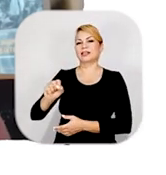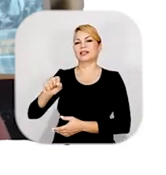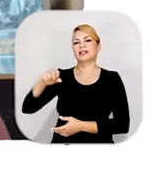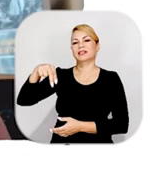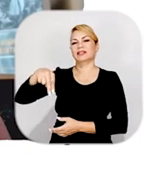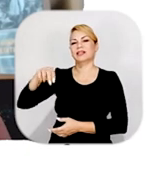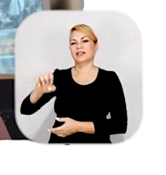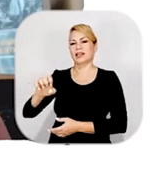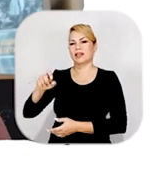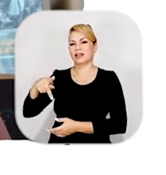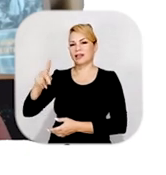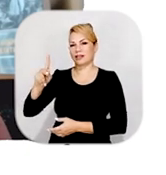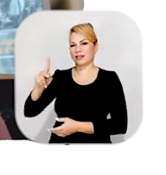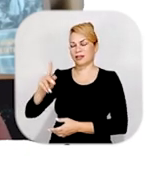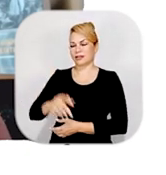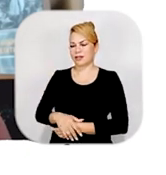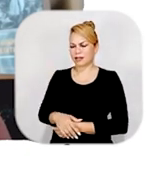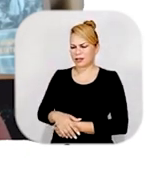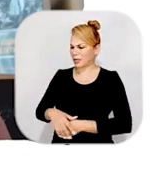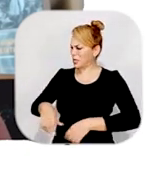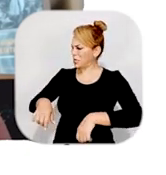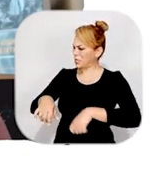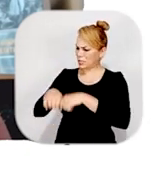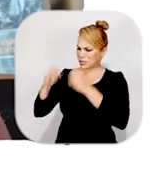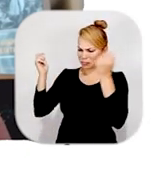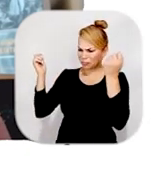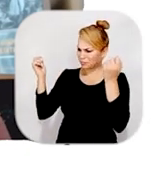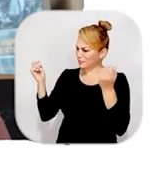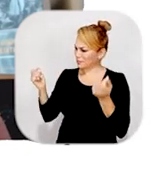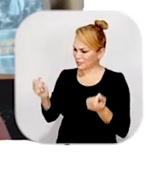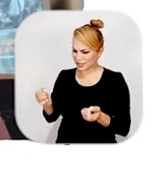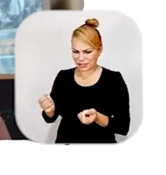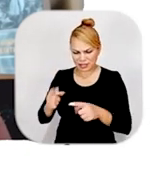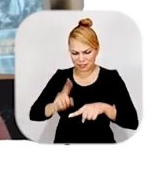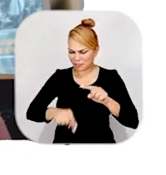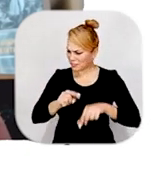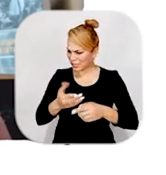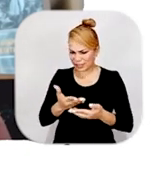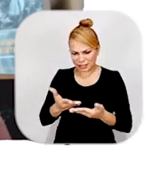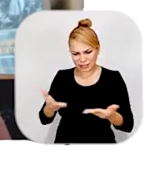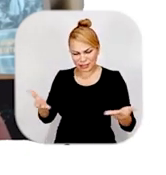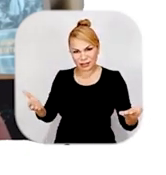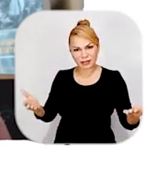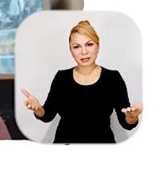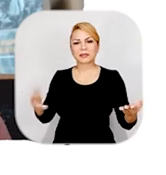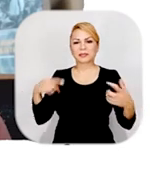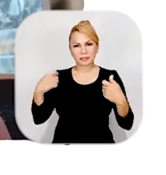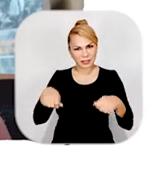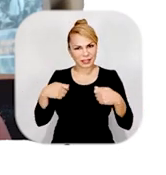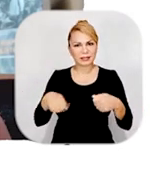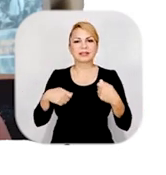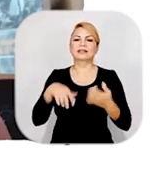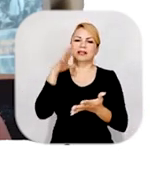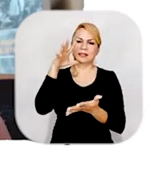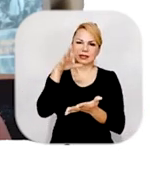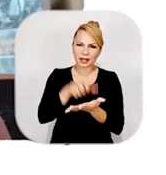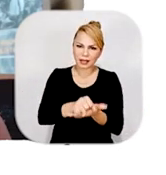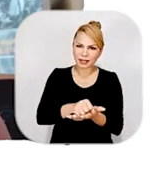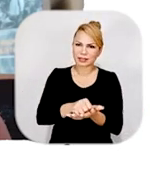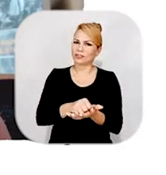não, isso não é possível. É um material desse, não é possível. Tem que fazer alguma coisa com